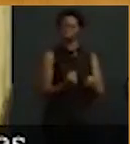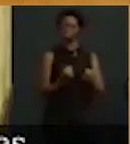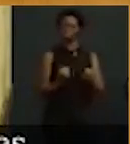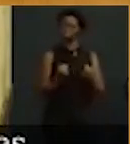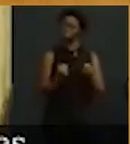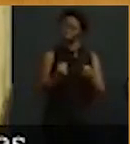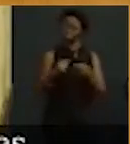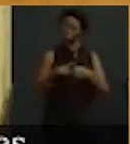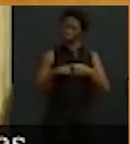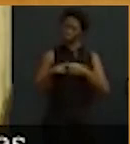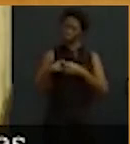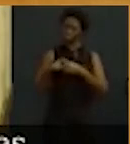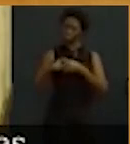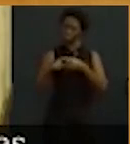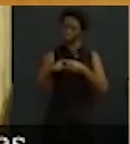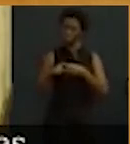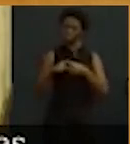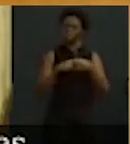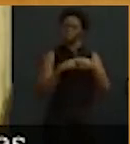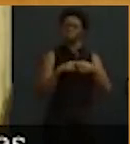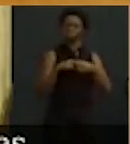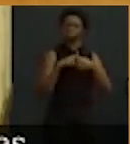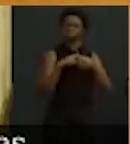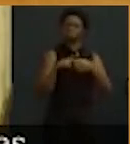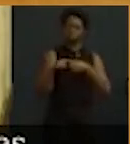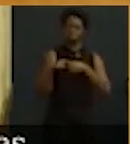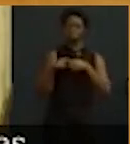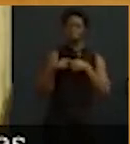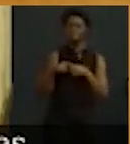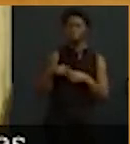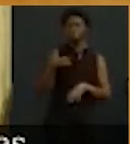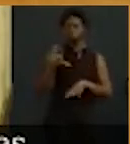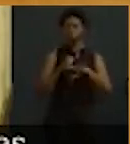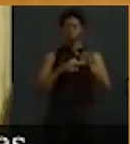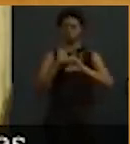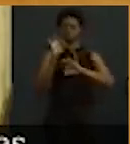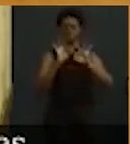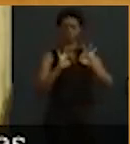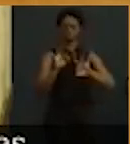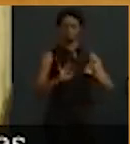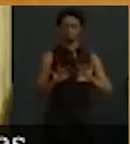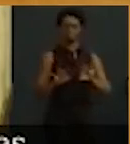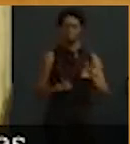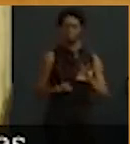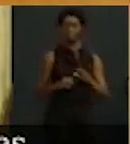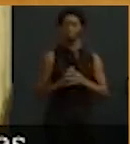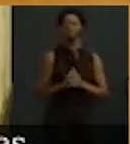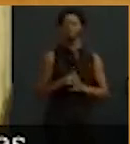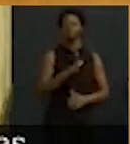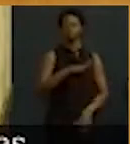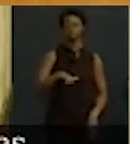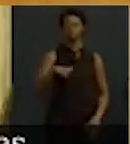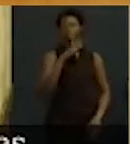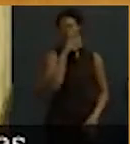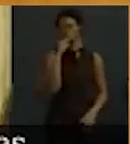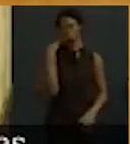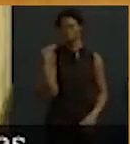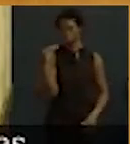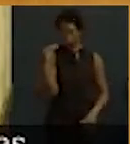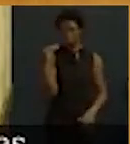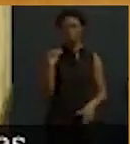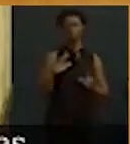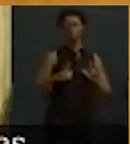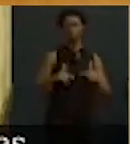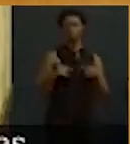e parceria, que abraçou incansavelmente o projeto Módulo Criança e Adolescente,